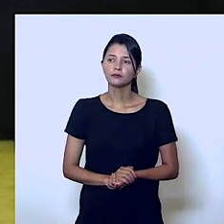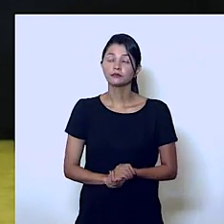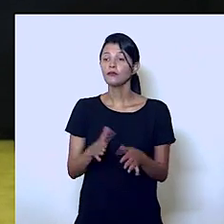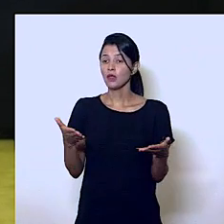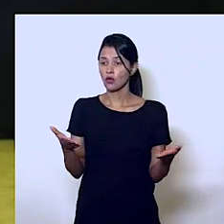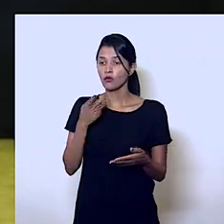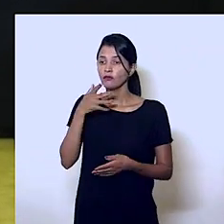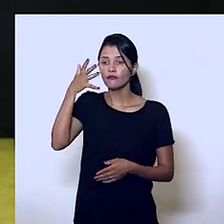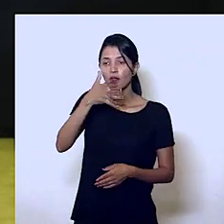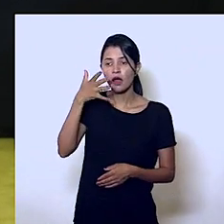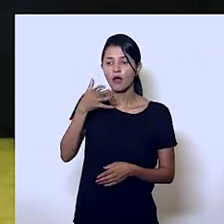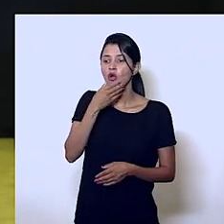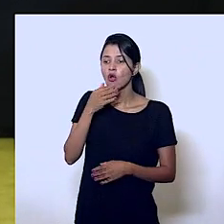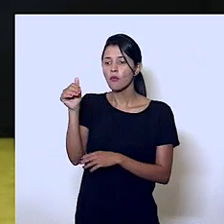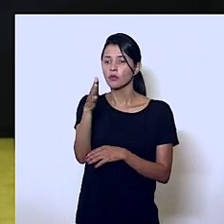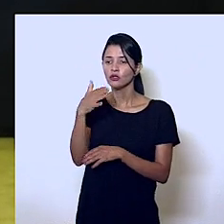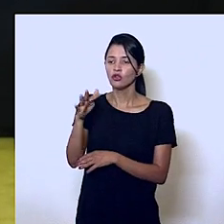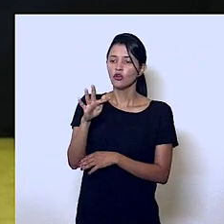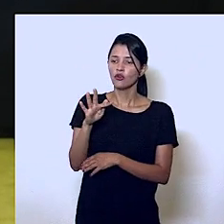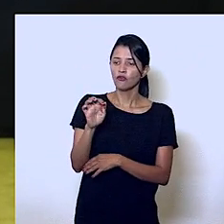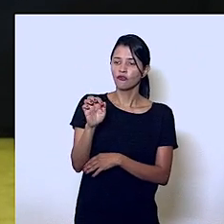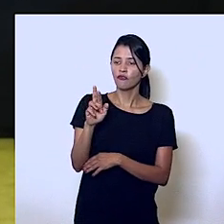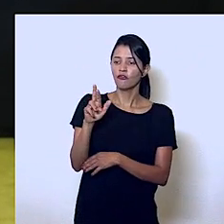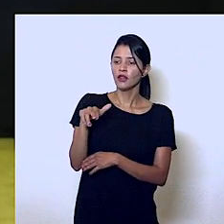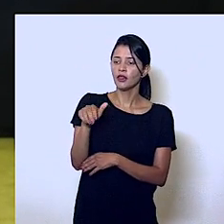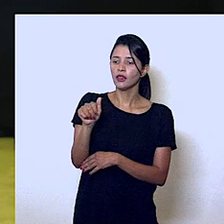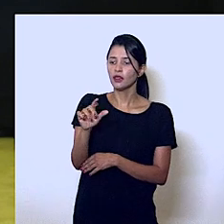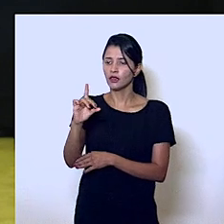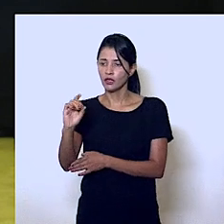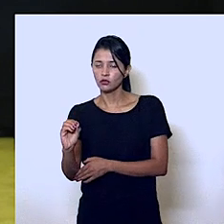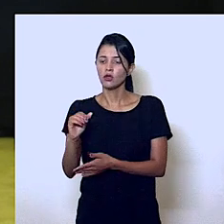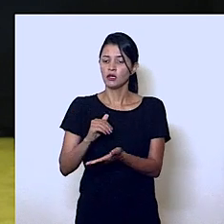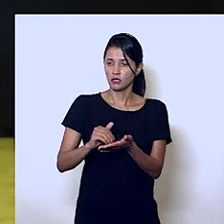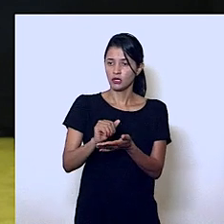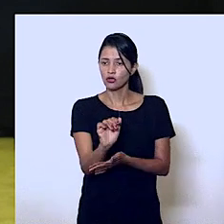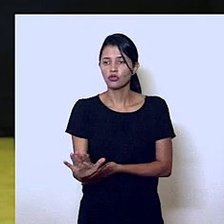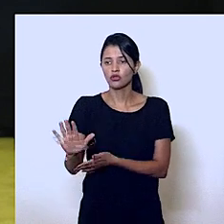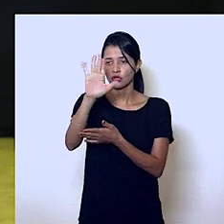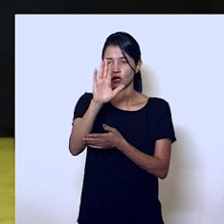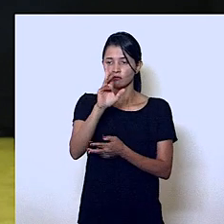embaixador Fernando Simas Magalhães, secretário-geral das Relações Exteriores.